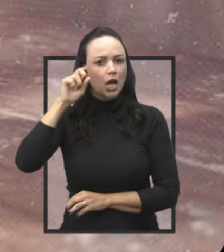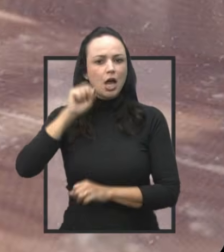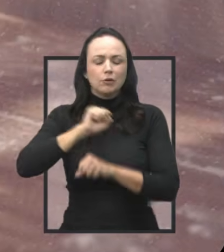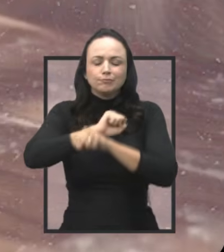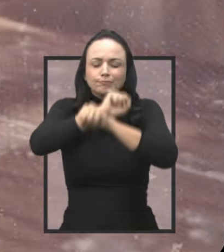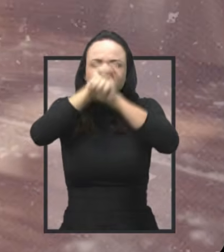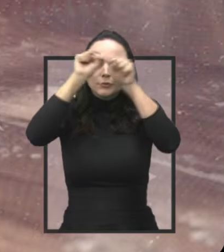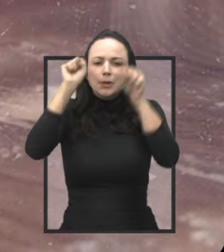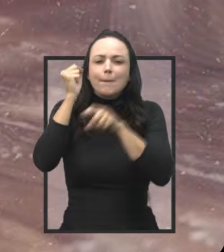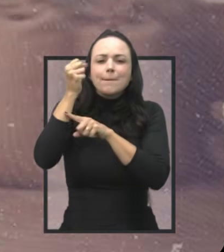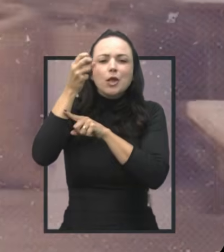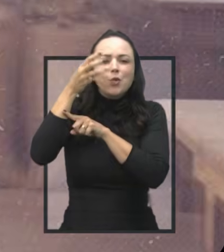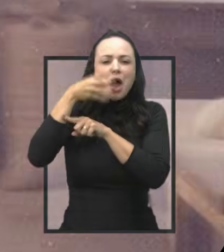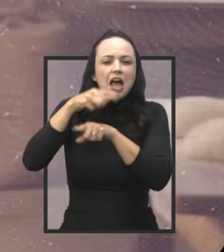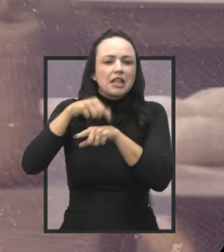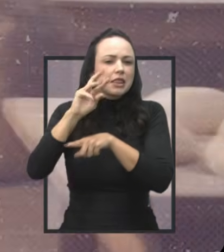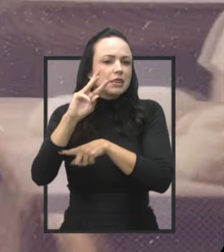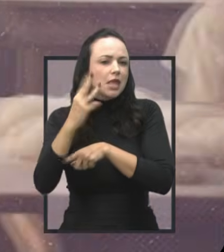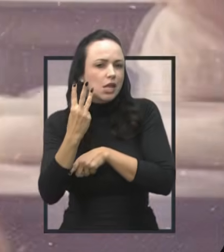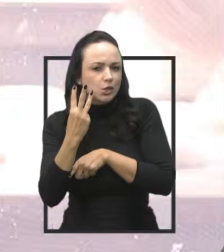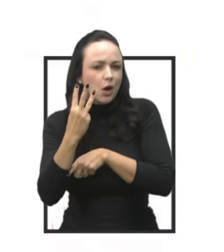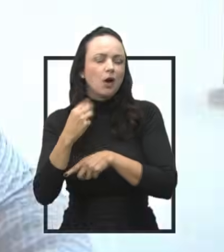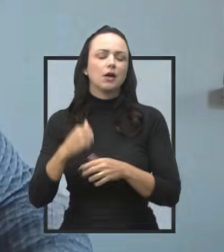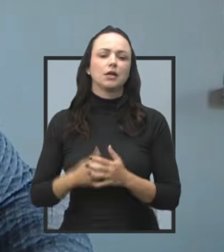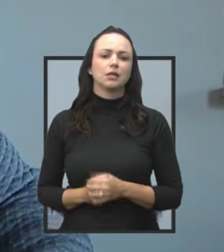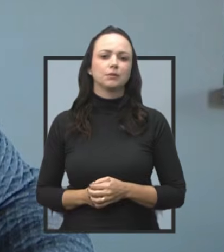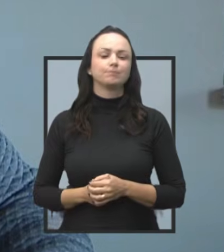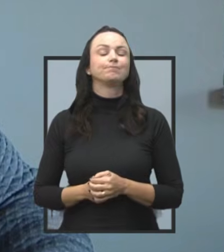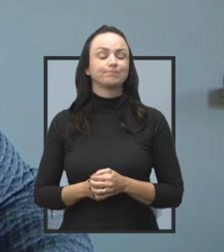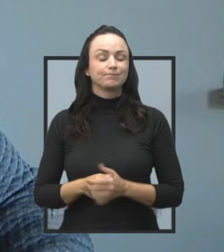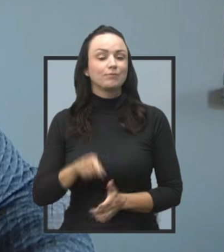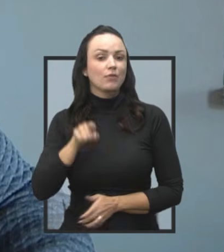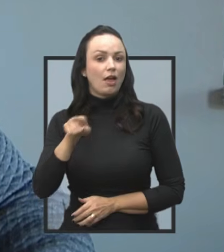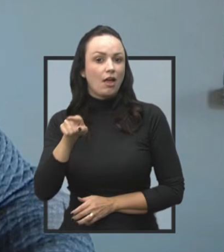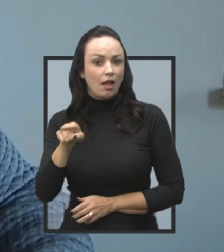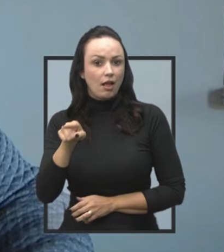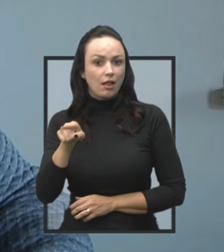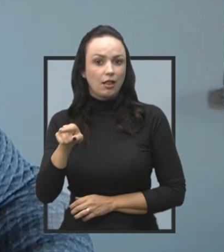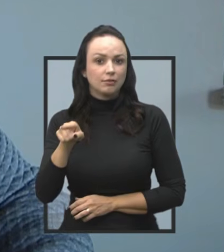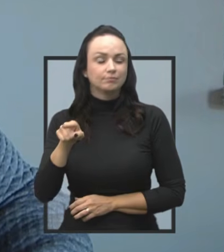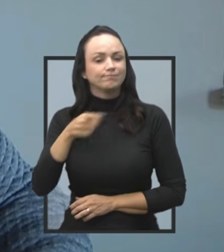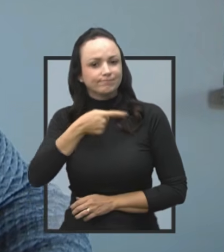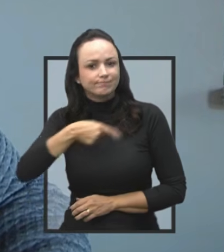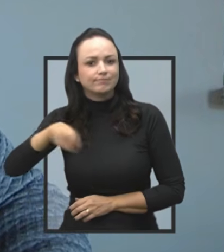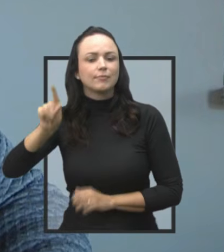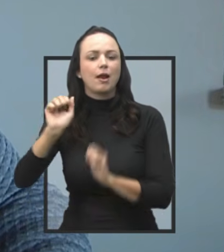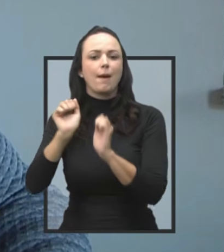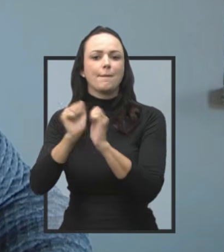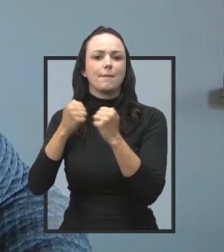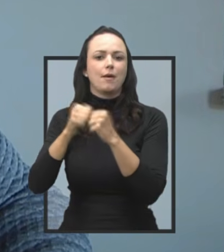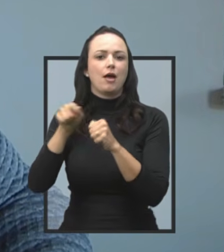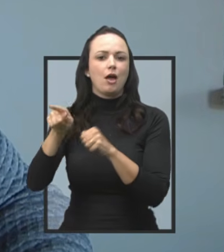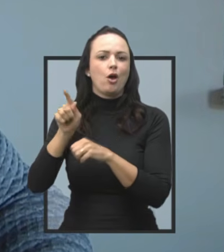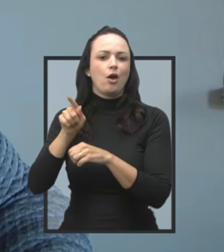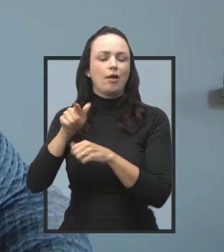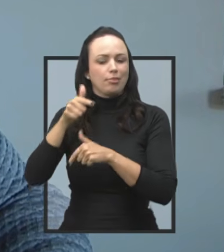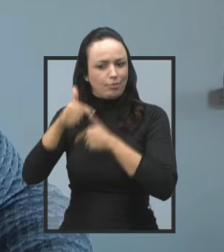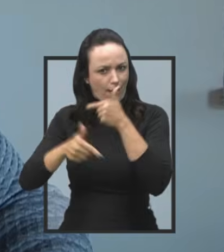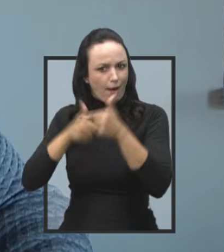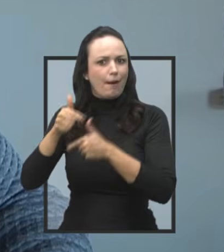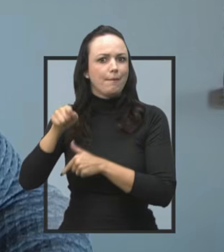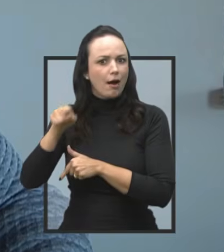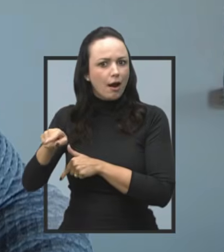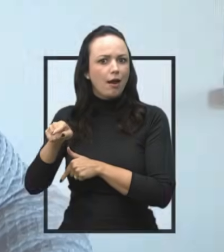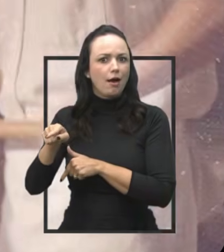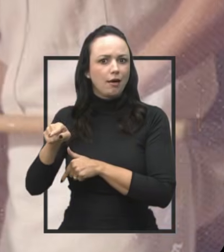de madrugada, 3 horas, e ele ia lá na padaria mesmo